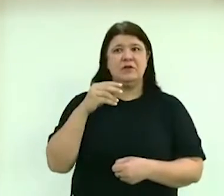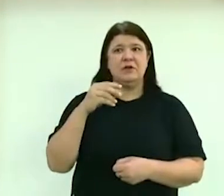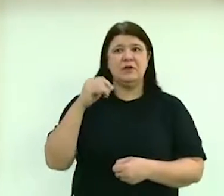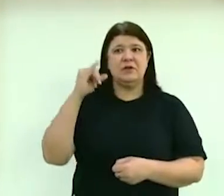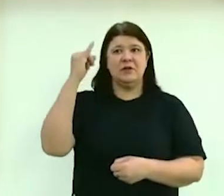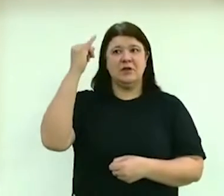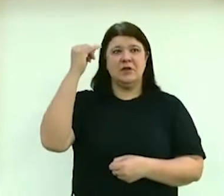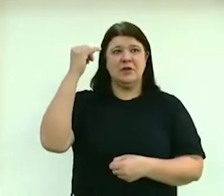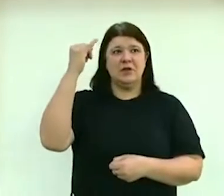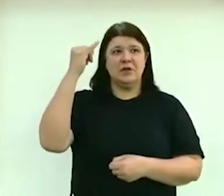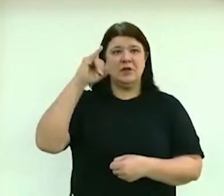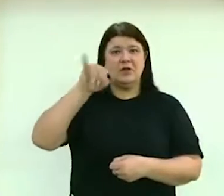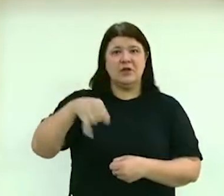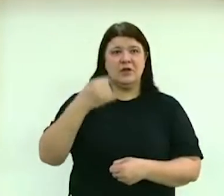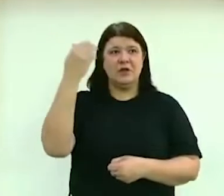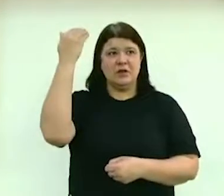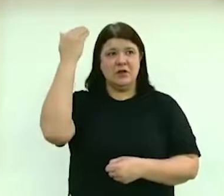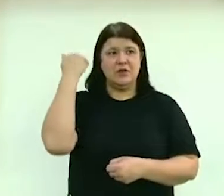indicação